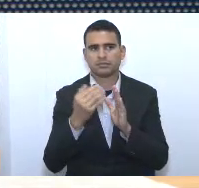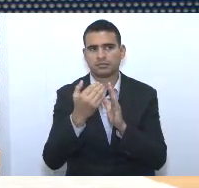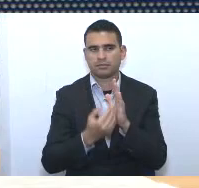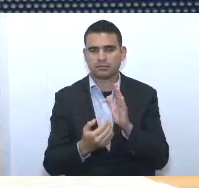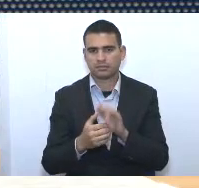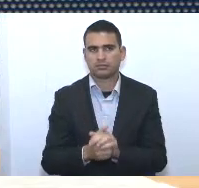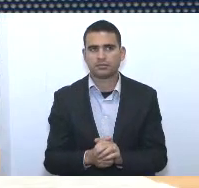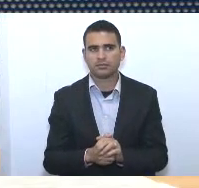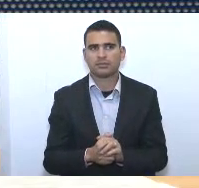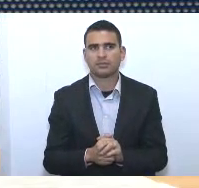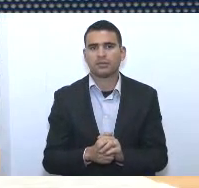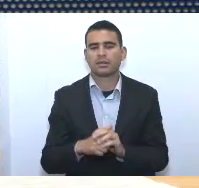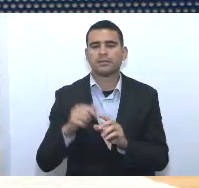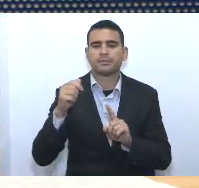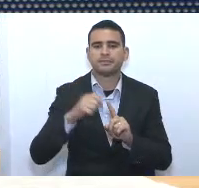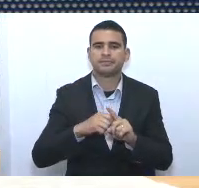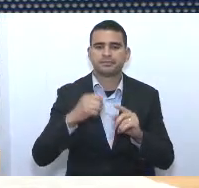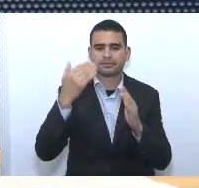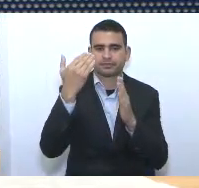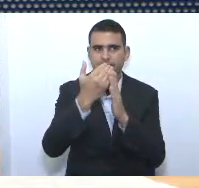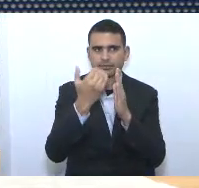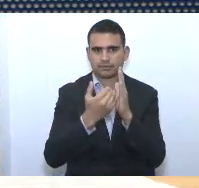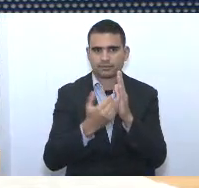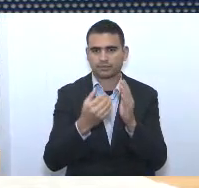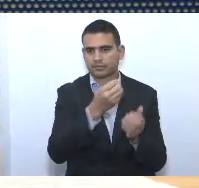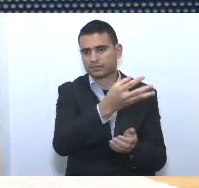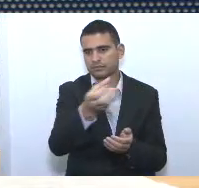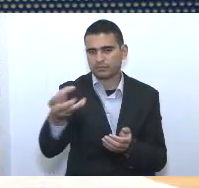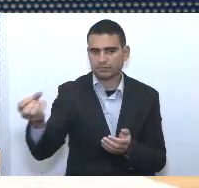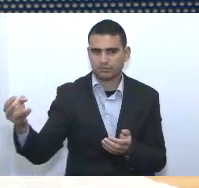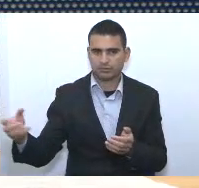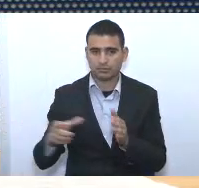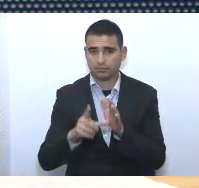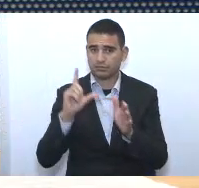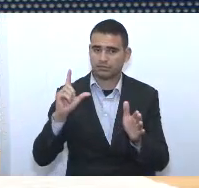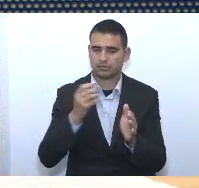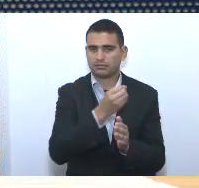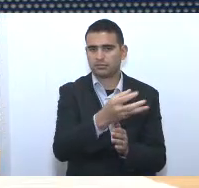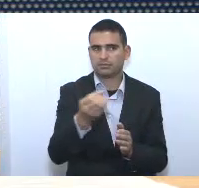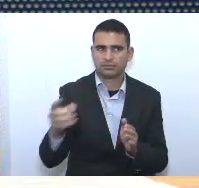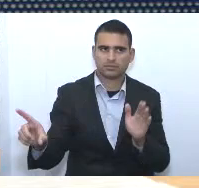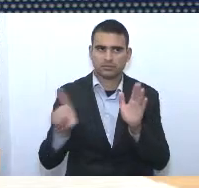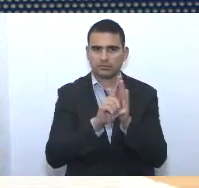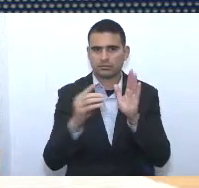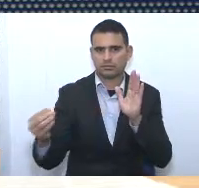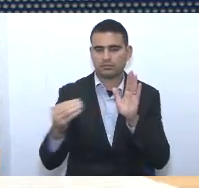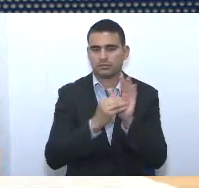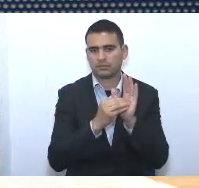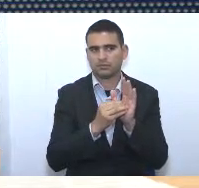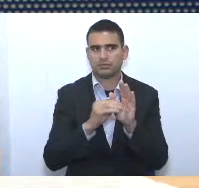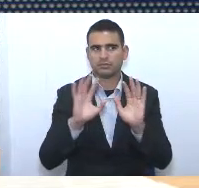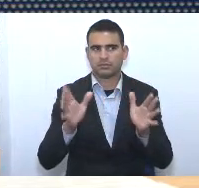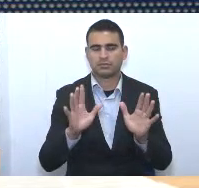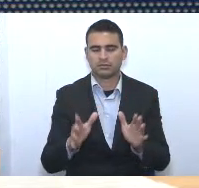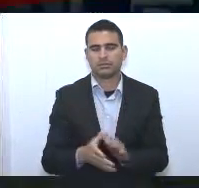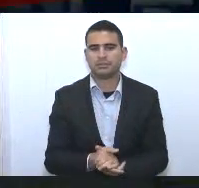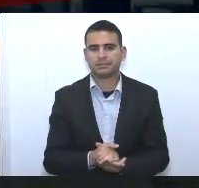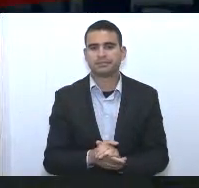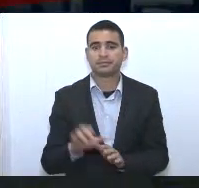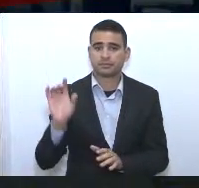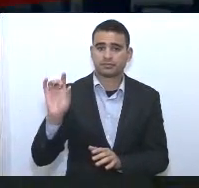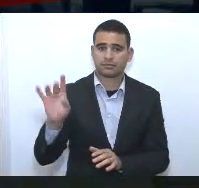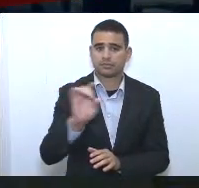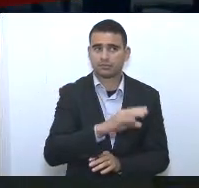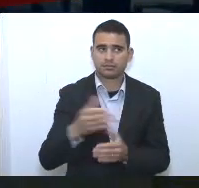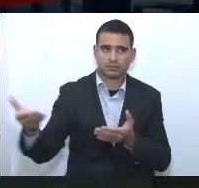calendário das audiências públicas já foi distribuído previamente e publicado no Diário Oficial do Município. Cada secretário